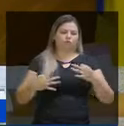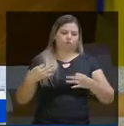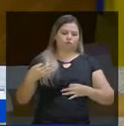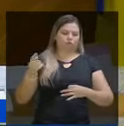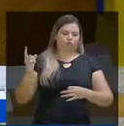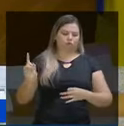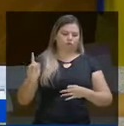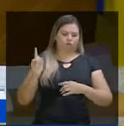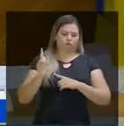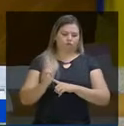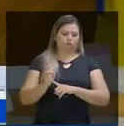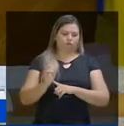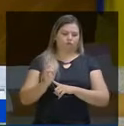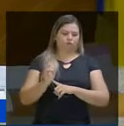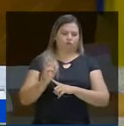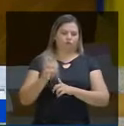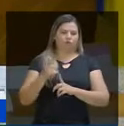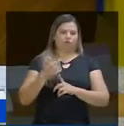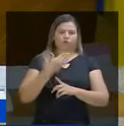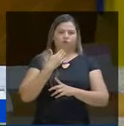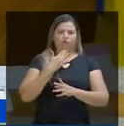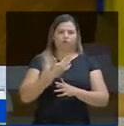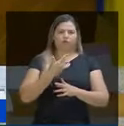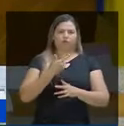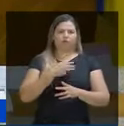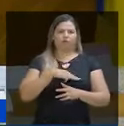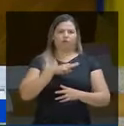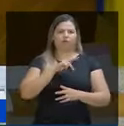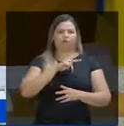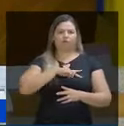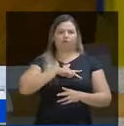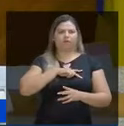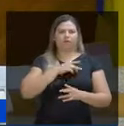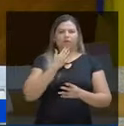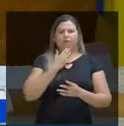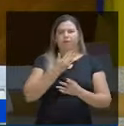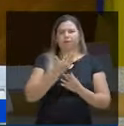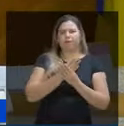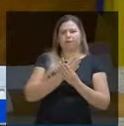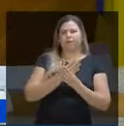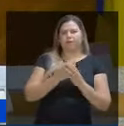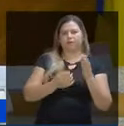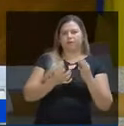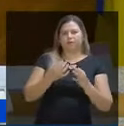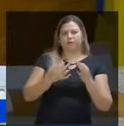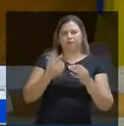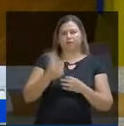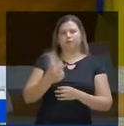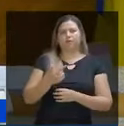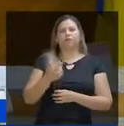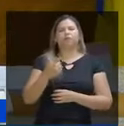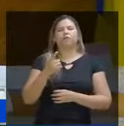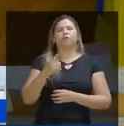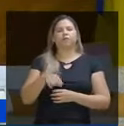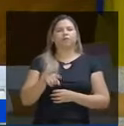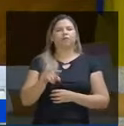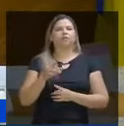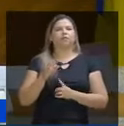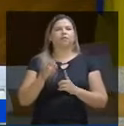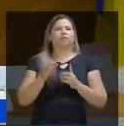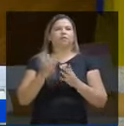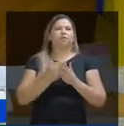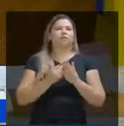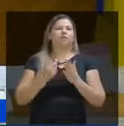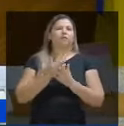Silva Nascimento. O erro recorrido é o Ministério Público Eleitoral. Atuarão como vogais juízes Carlos Torque, Anselmo Gonçalves,